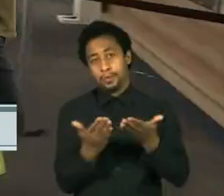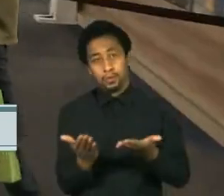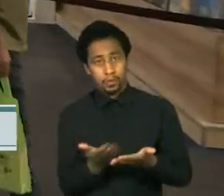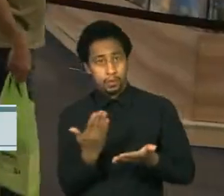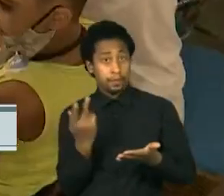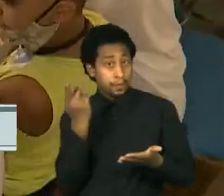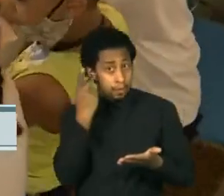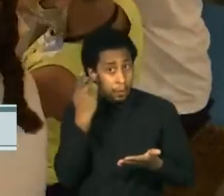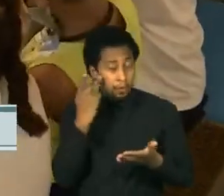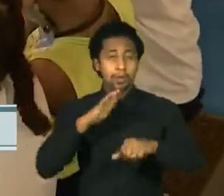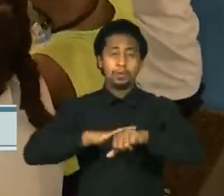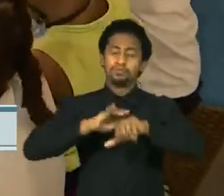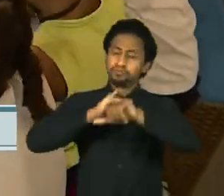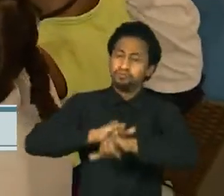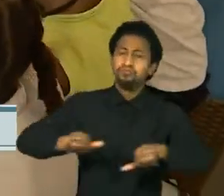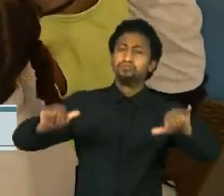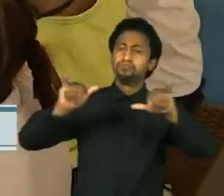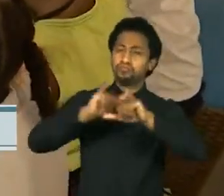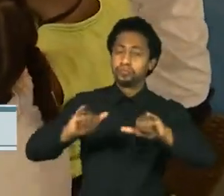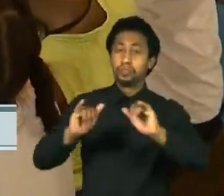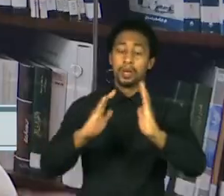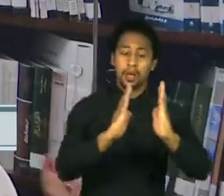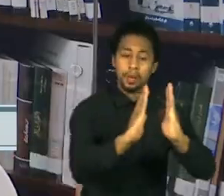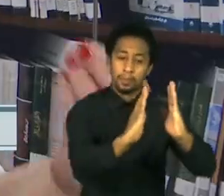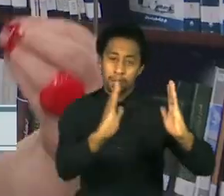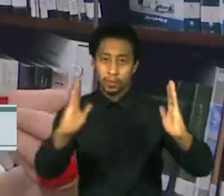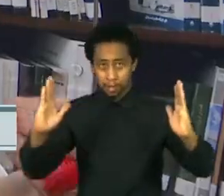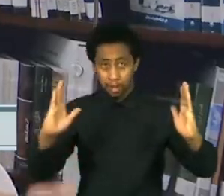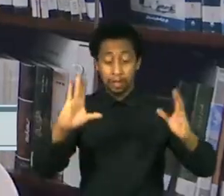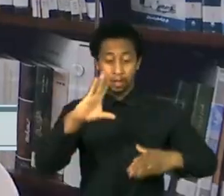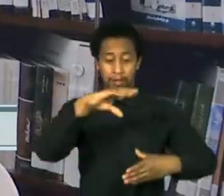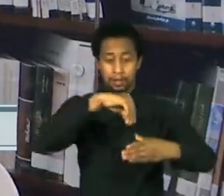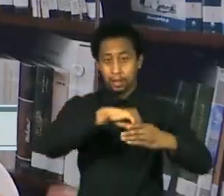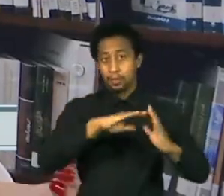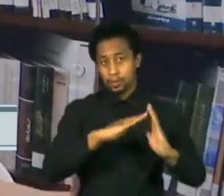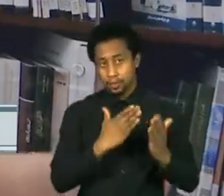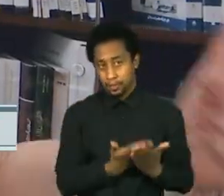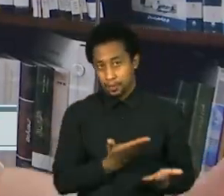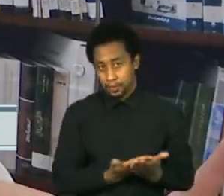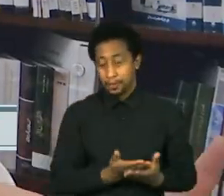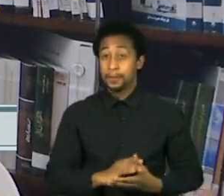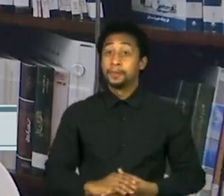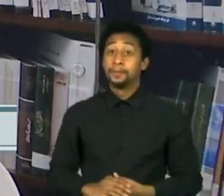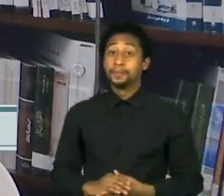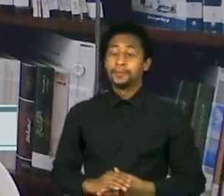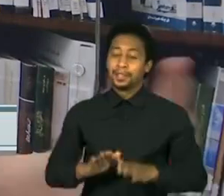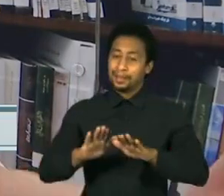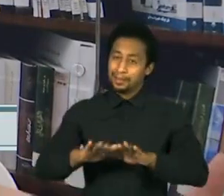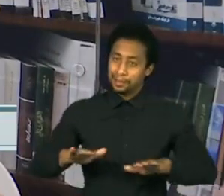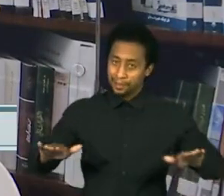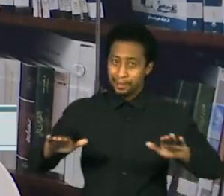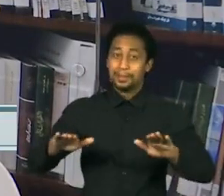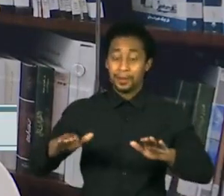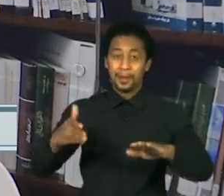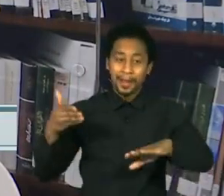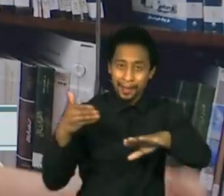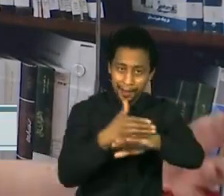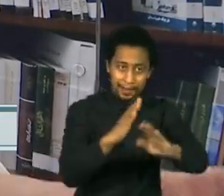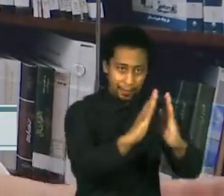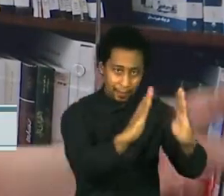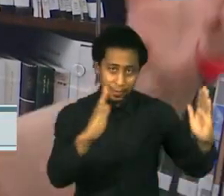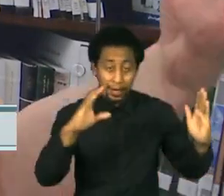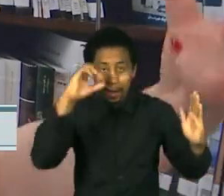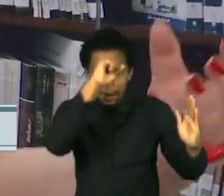campanha nacional Sou Biblioteca Escolar. Dentro de uma biblioteca, ele vai aprender a pesquisar, interpretar um texto,